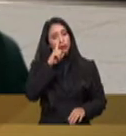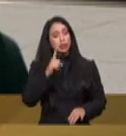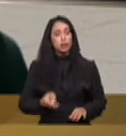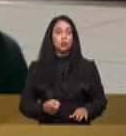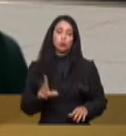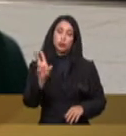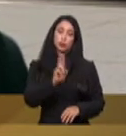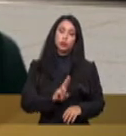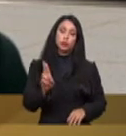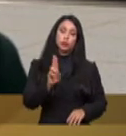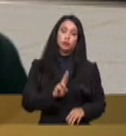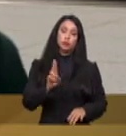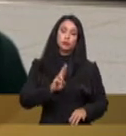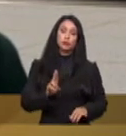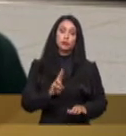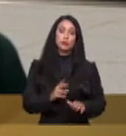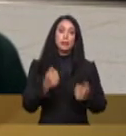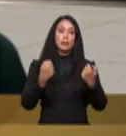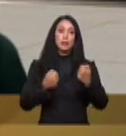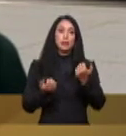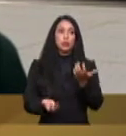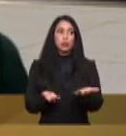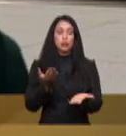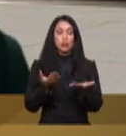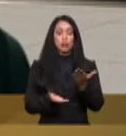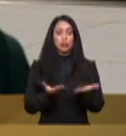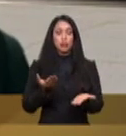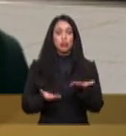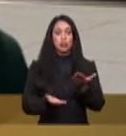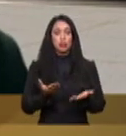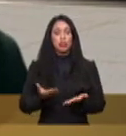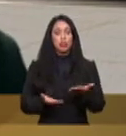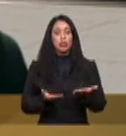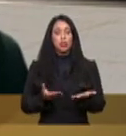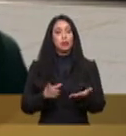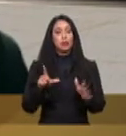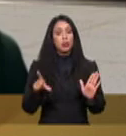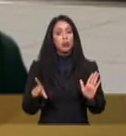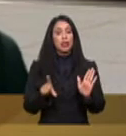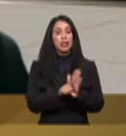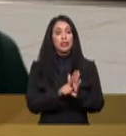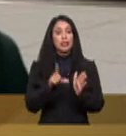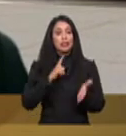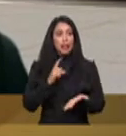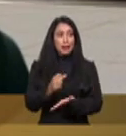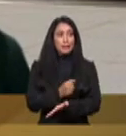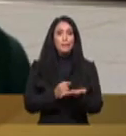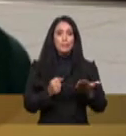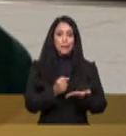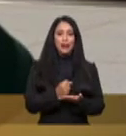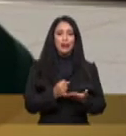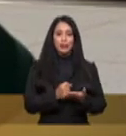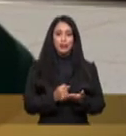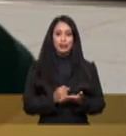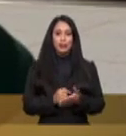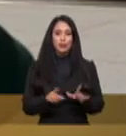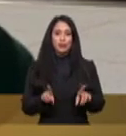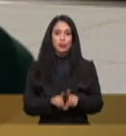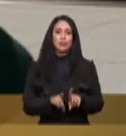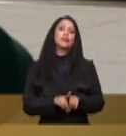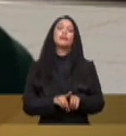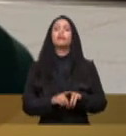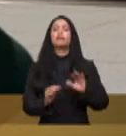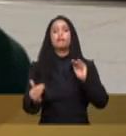desse mecanismo suscita ao equilíbrio do pleito eleitoral, o legislador também instituiu balizas à prática. A mesma linha